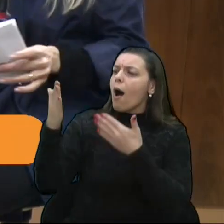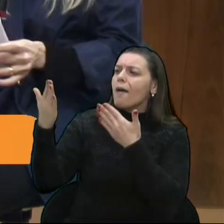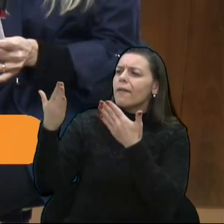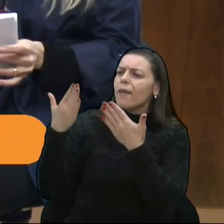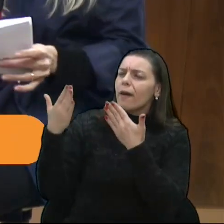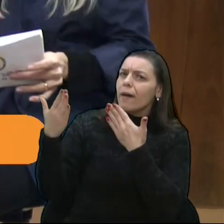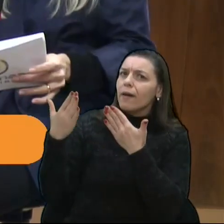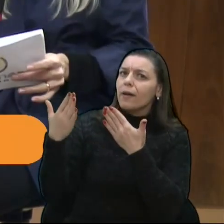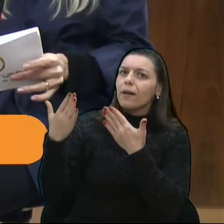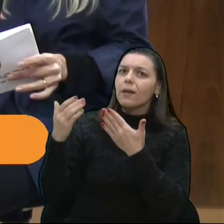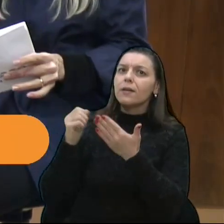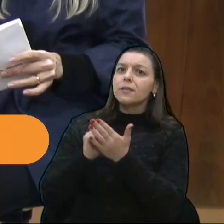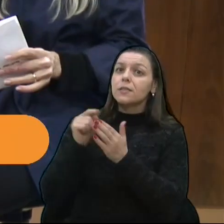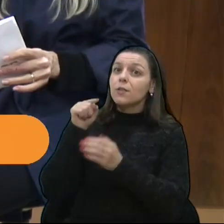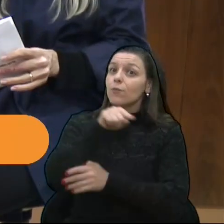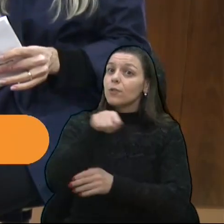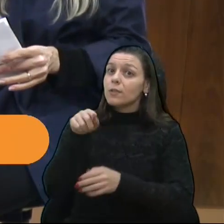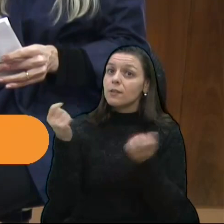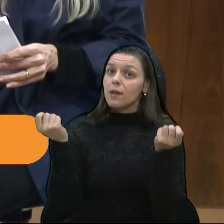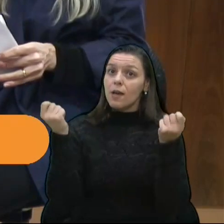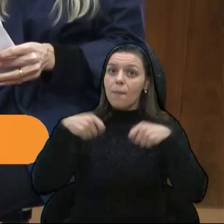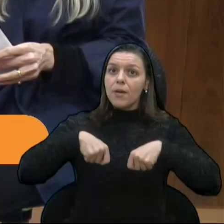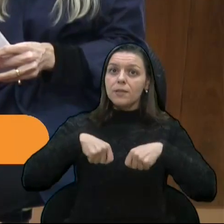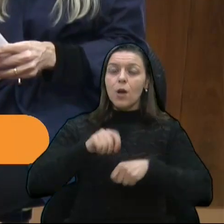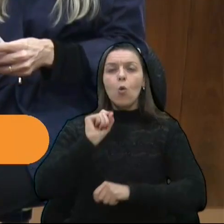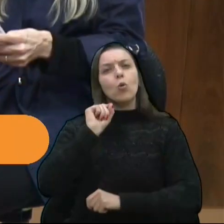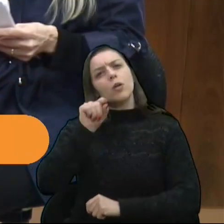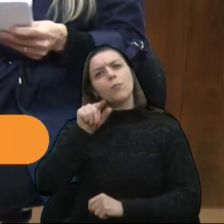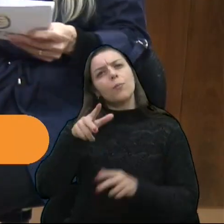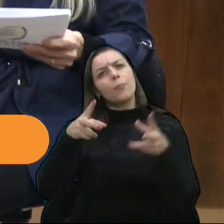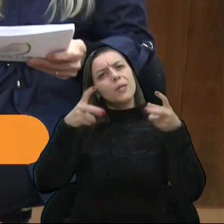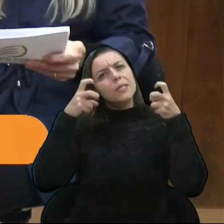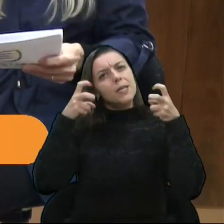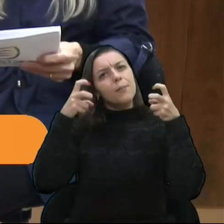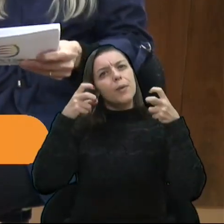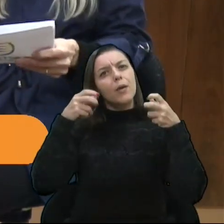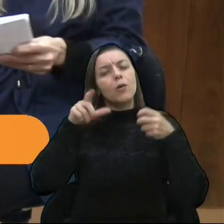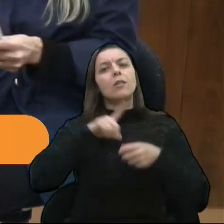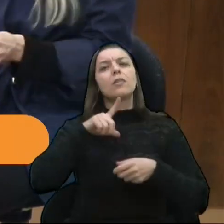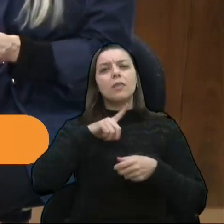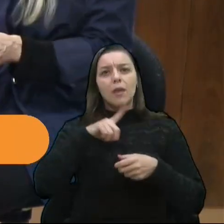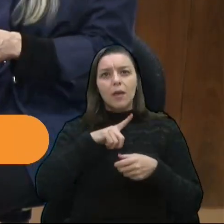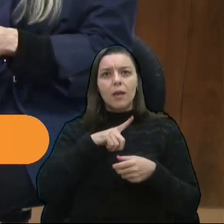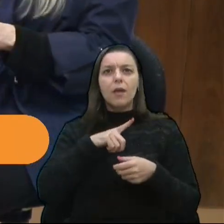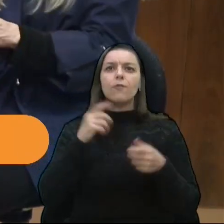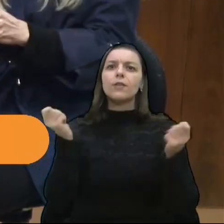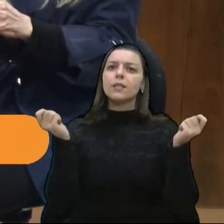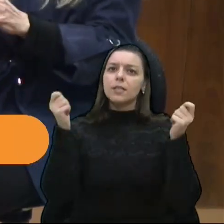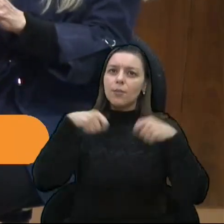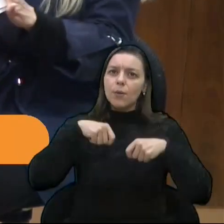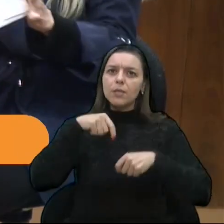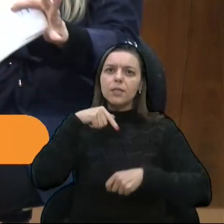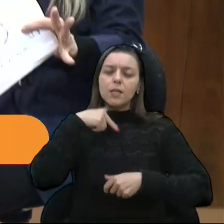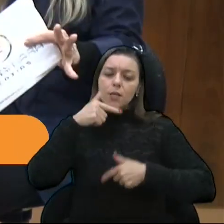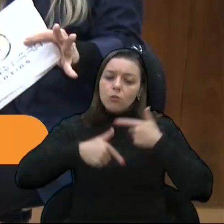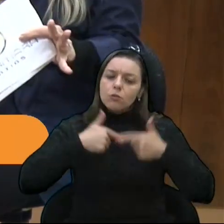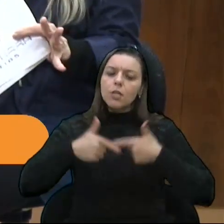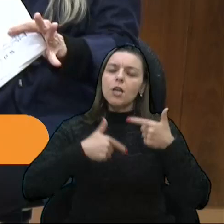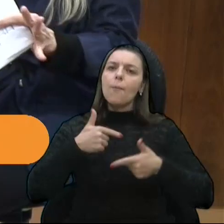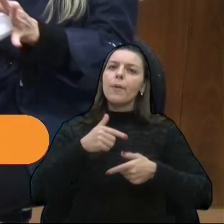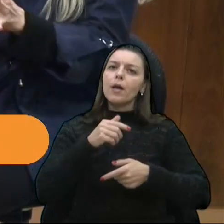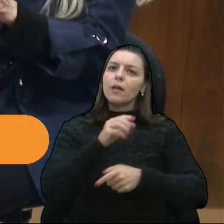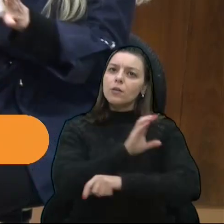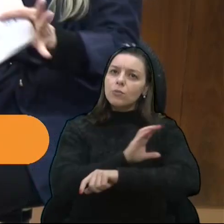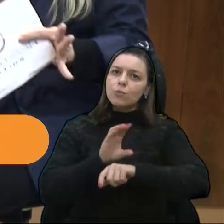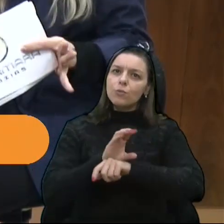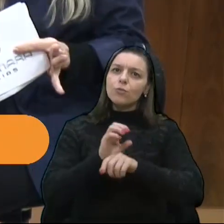que vocês capacitaram, né? O que você percebeu que nasceu dessa capacitação e que está bombando, assim,